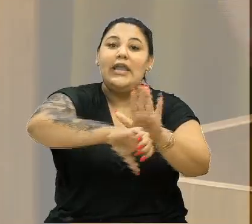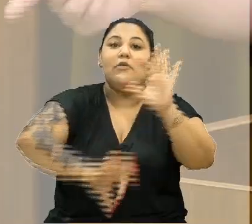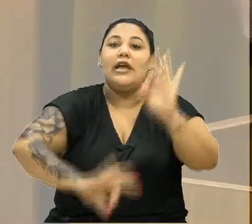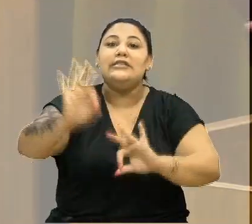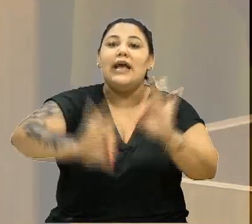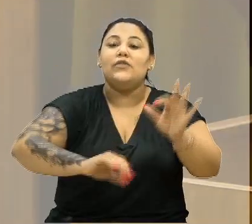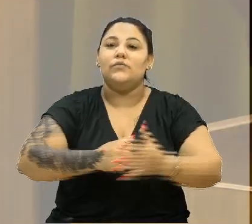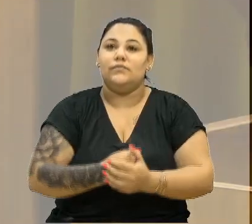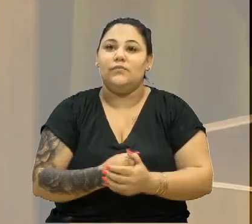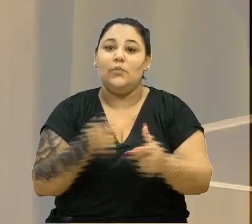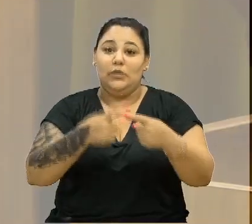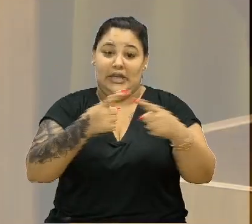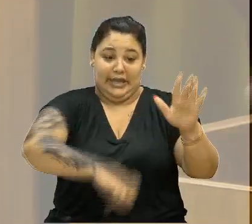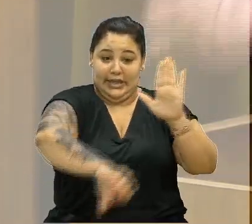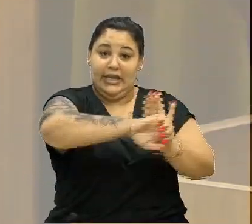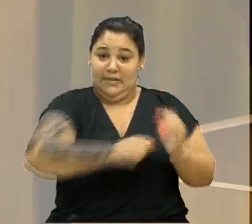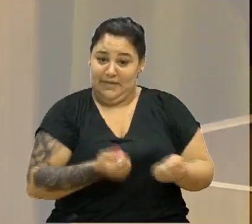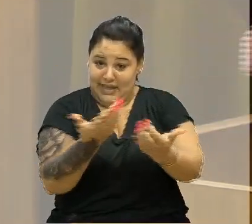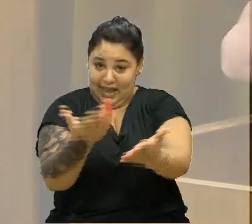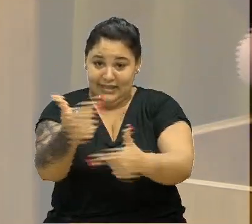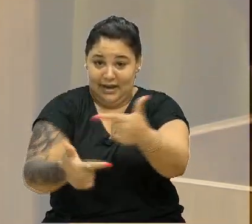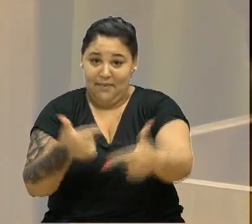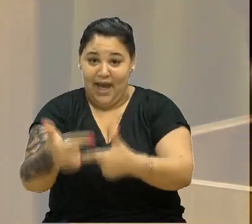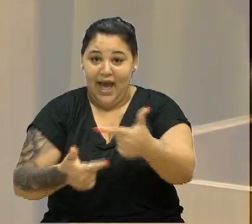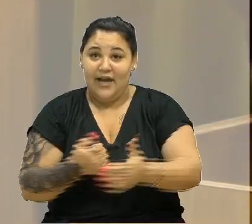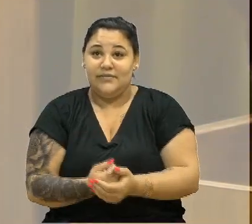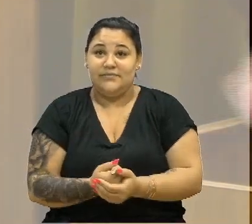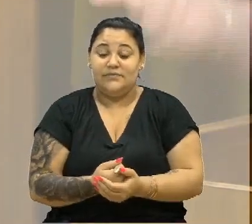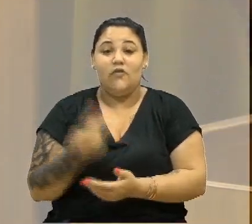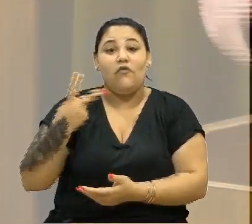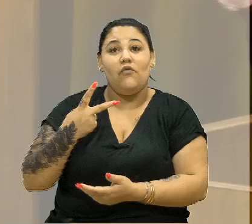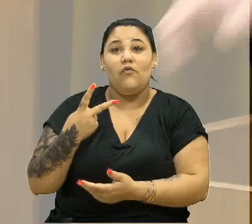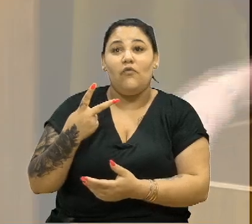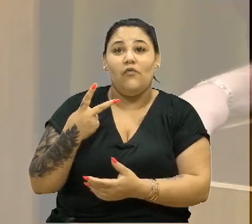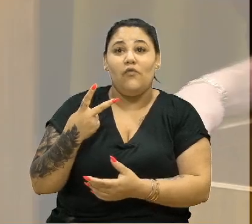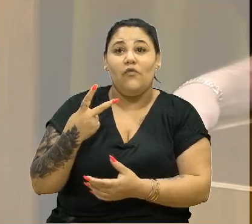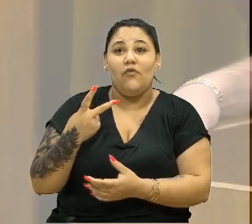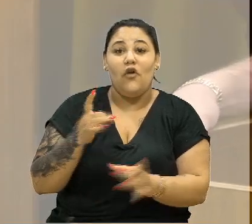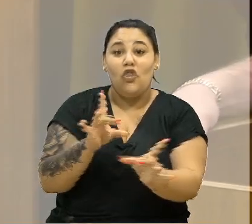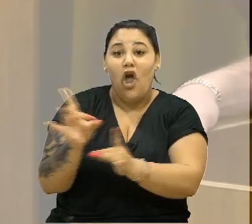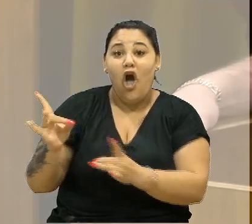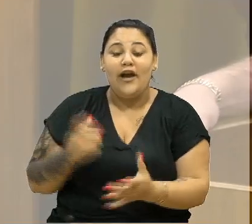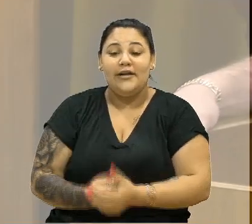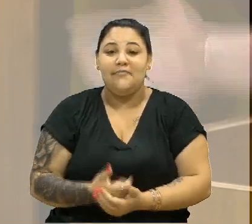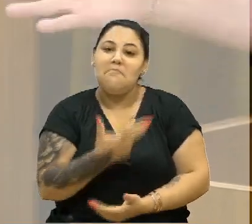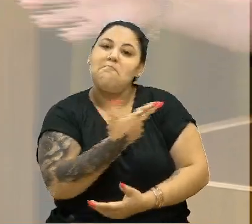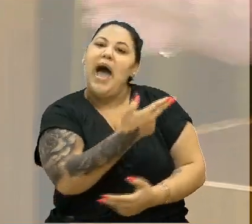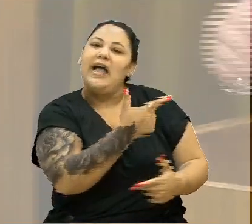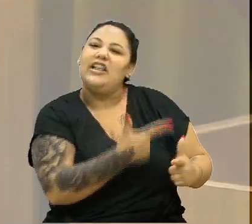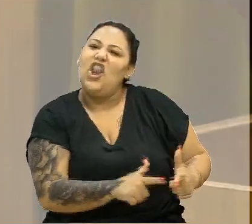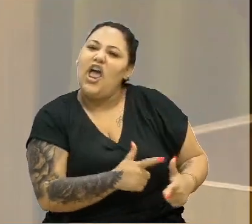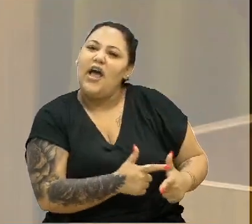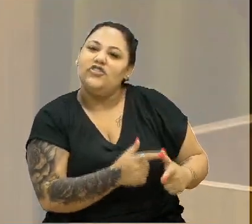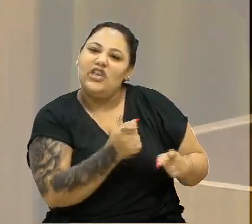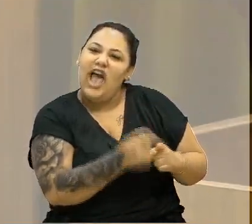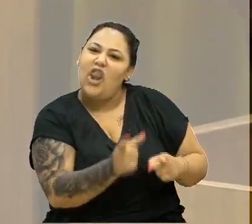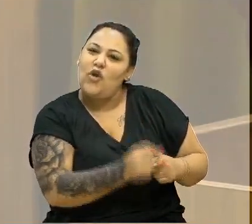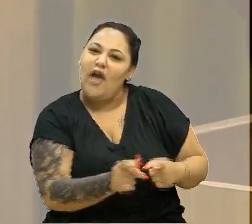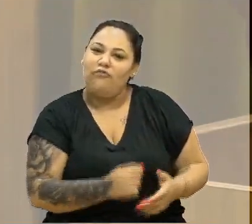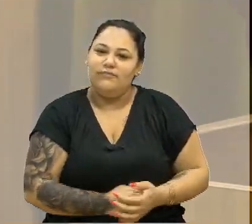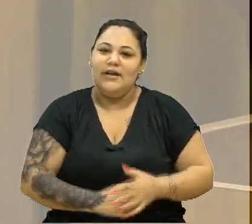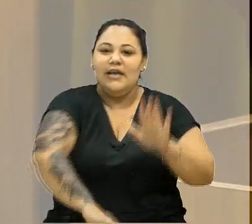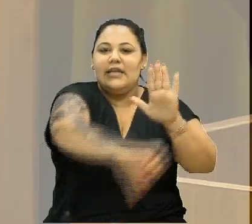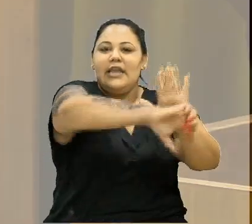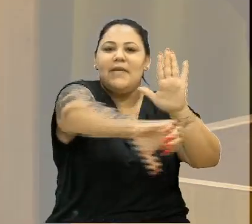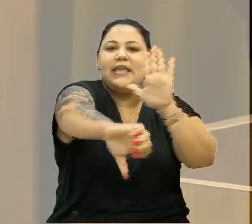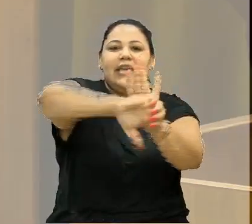crime organizado também emprega. Emprega o vendedor de droga, emprega o matador de aluguel. Ou seja, crime,